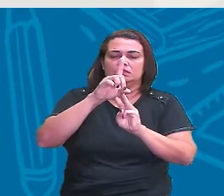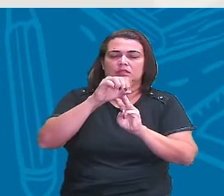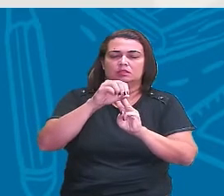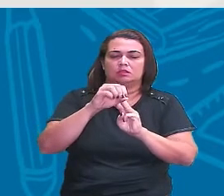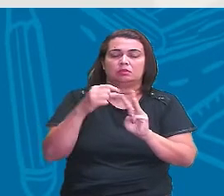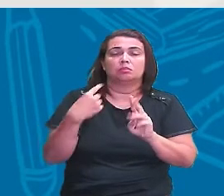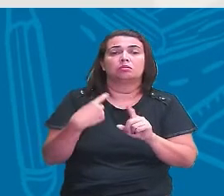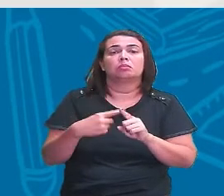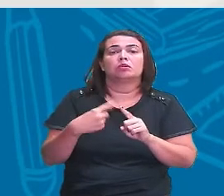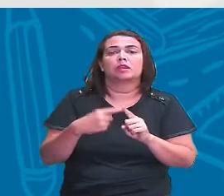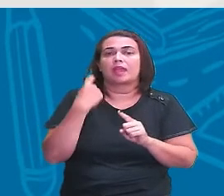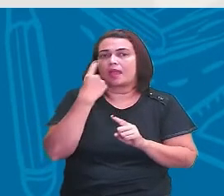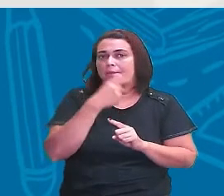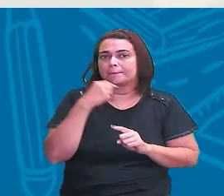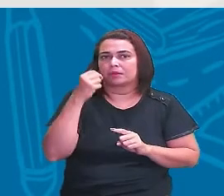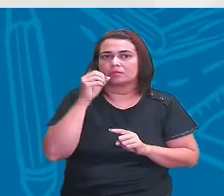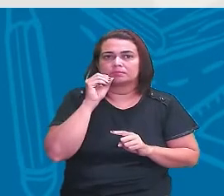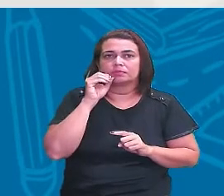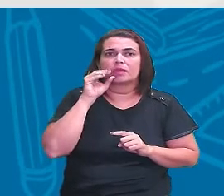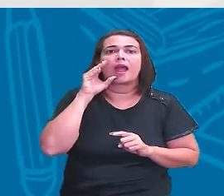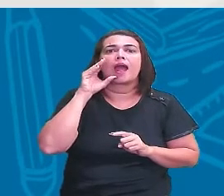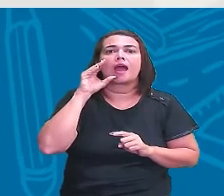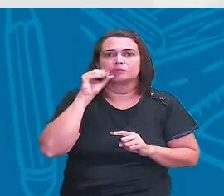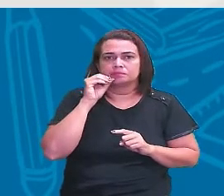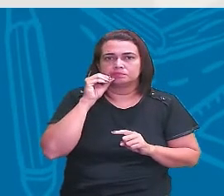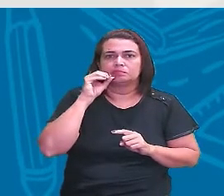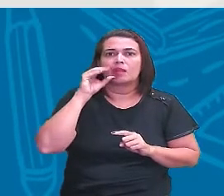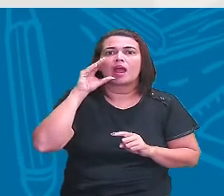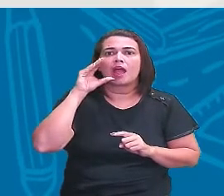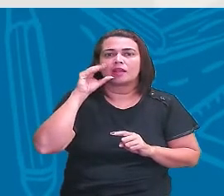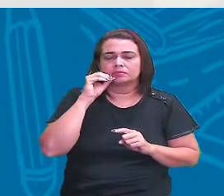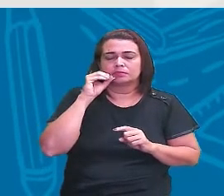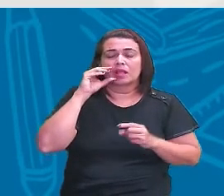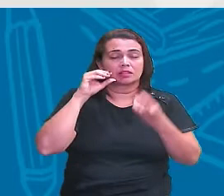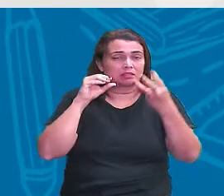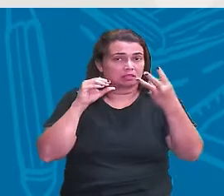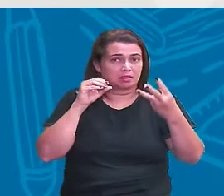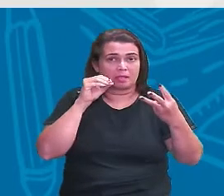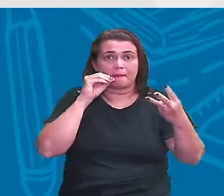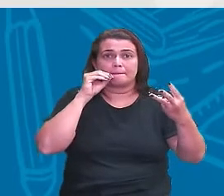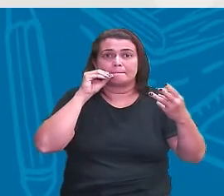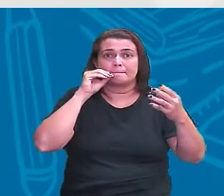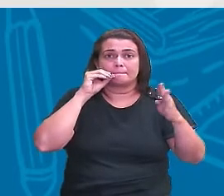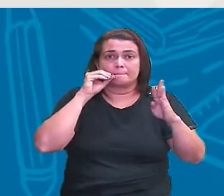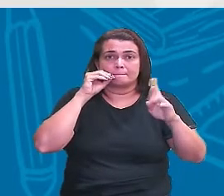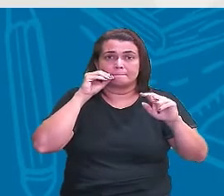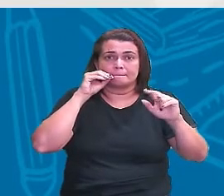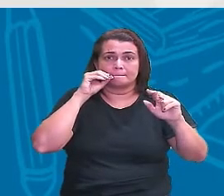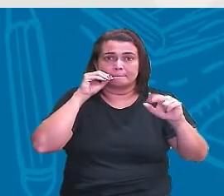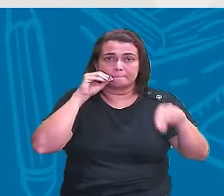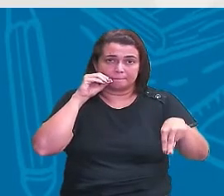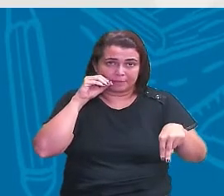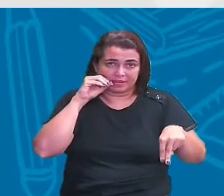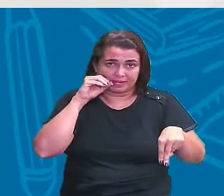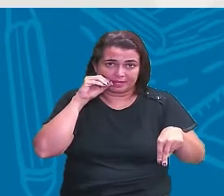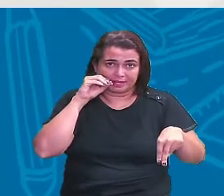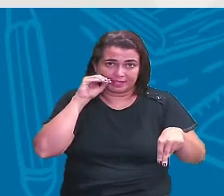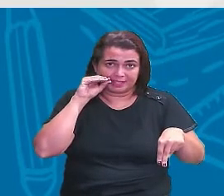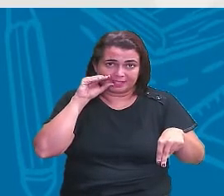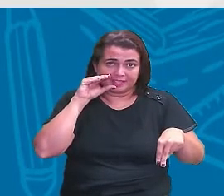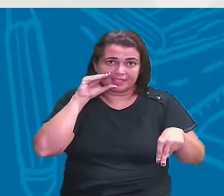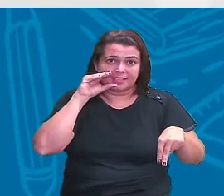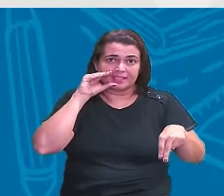falar brinquedo, eu pronuncio em 3 partes. Brinquedo,